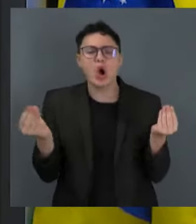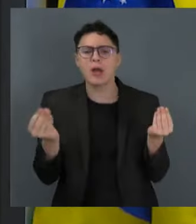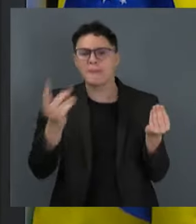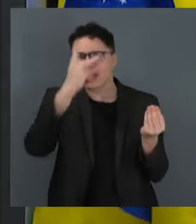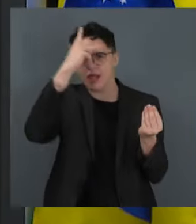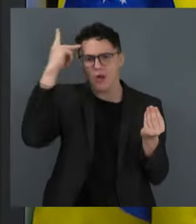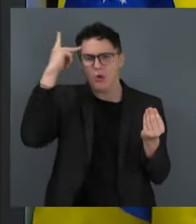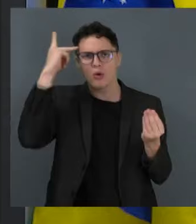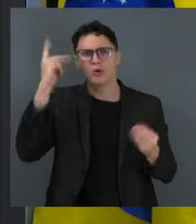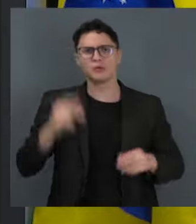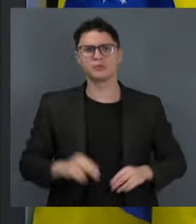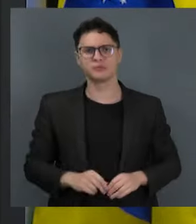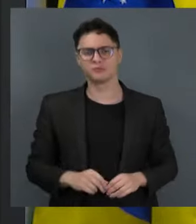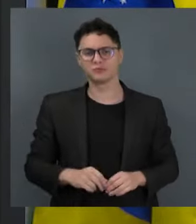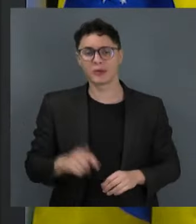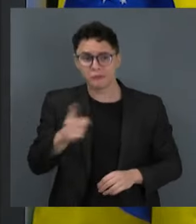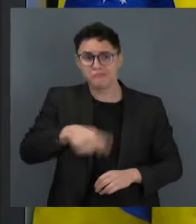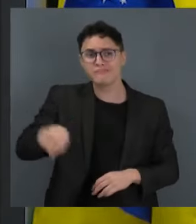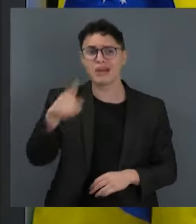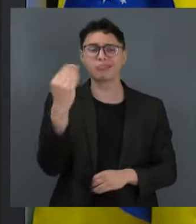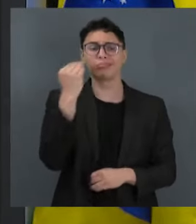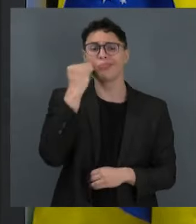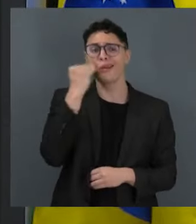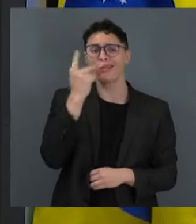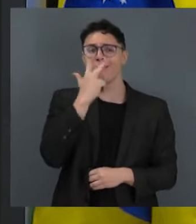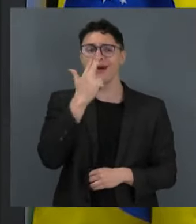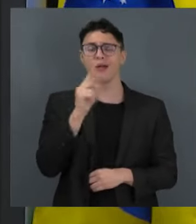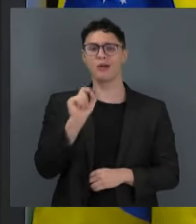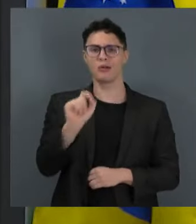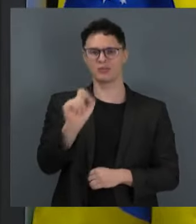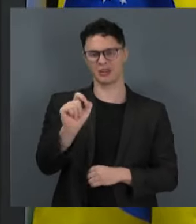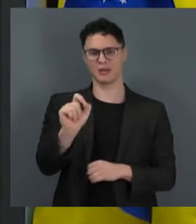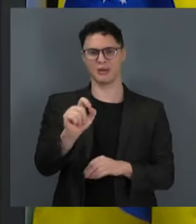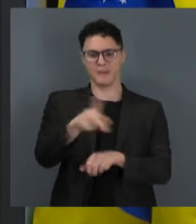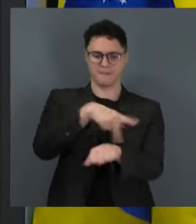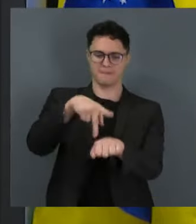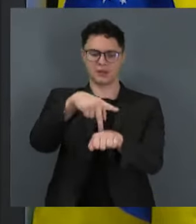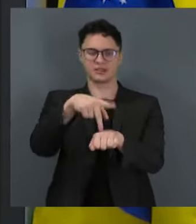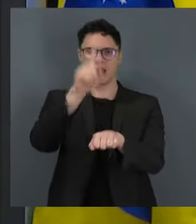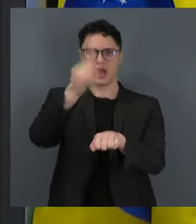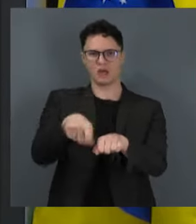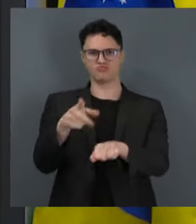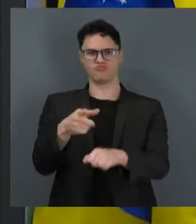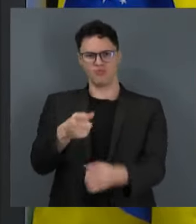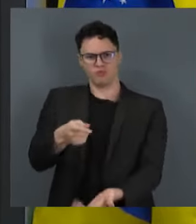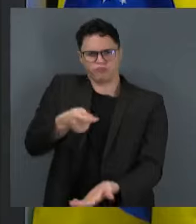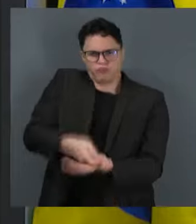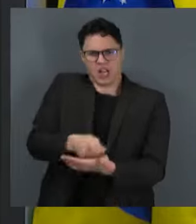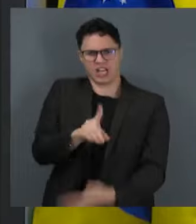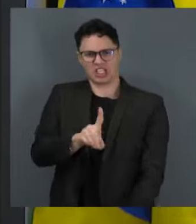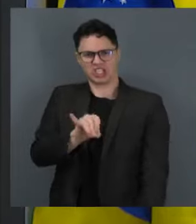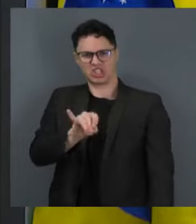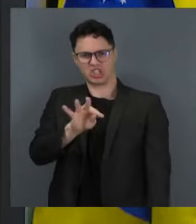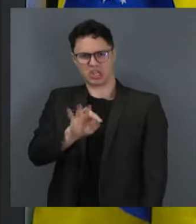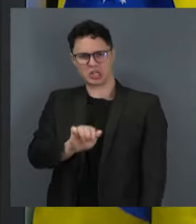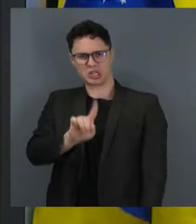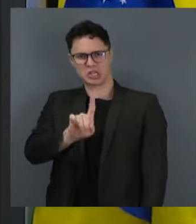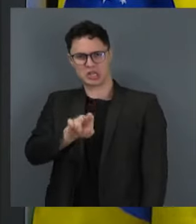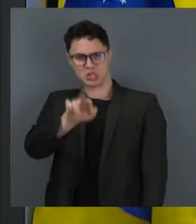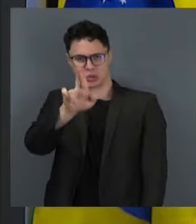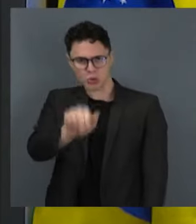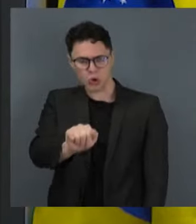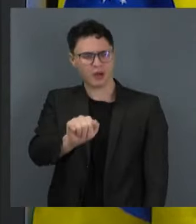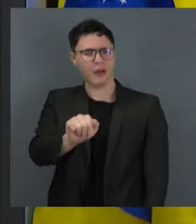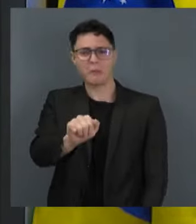Muitos tentam que ele vire rapidamente uma ditadura todos os sinais